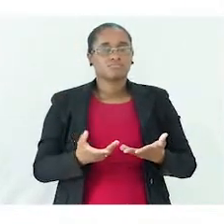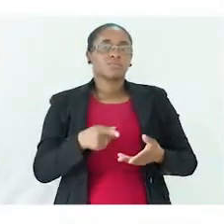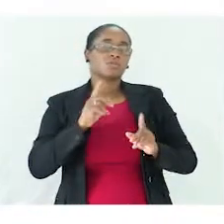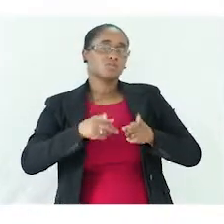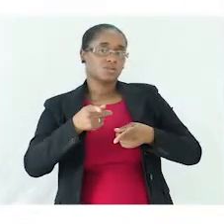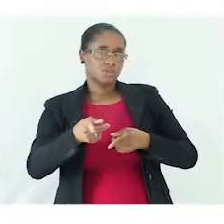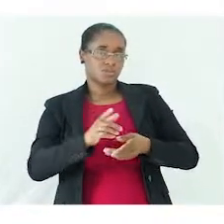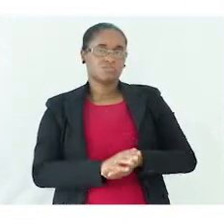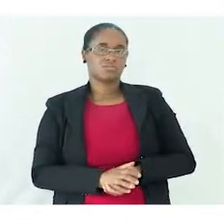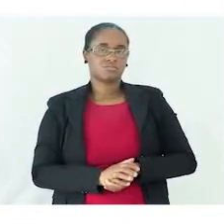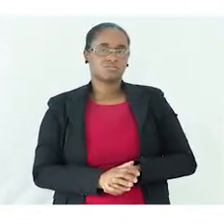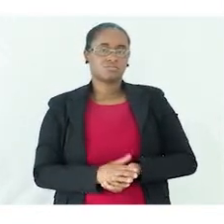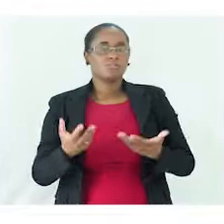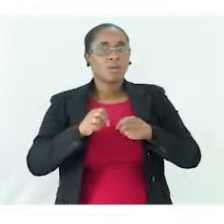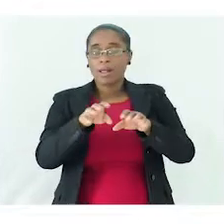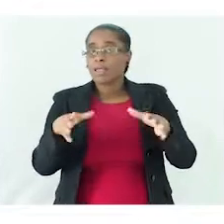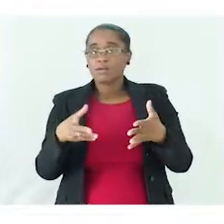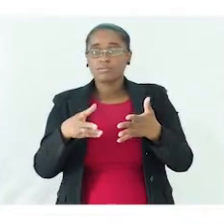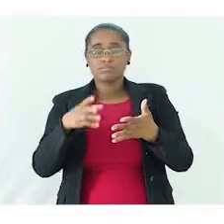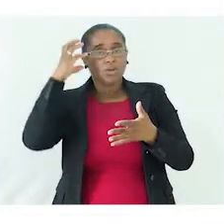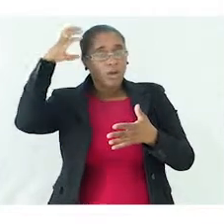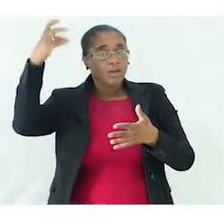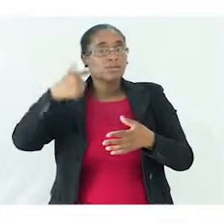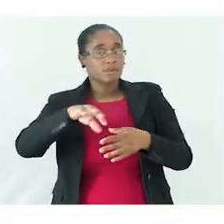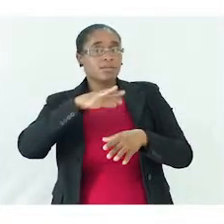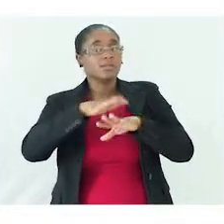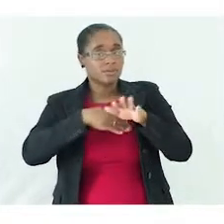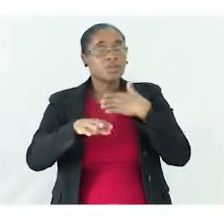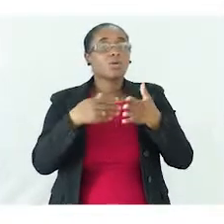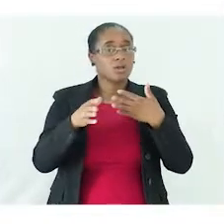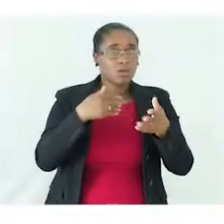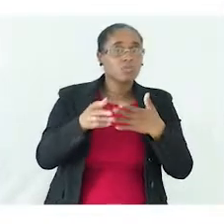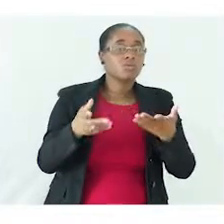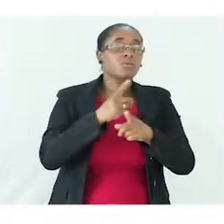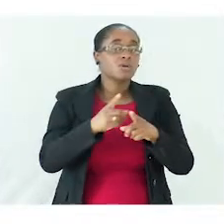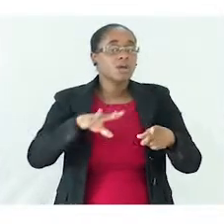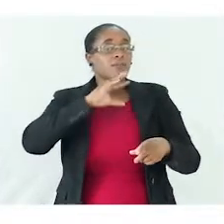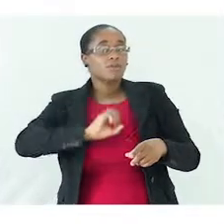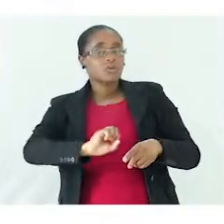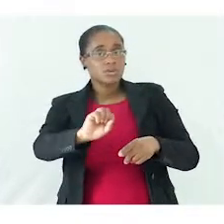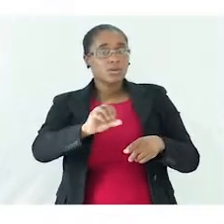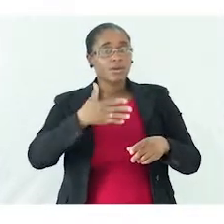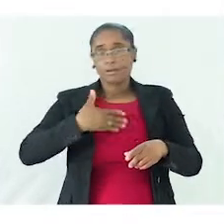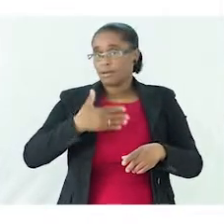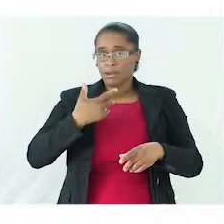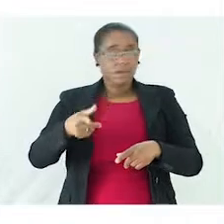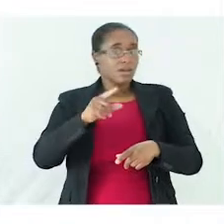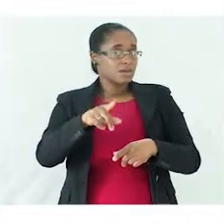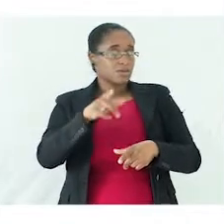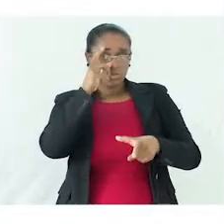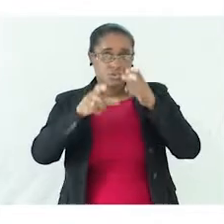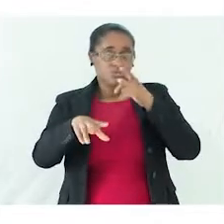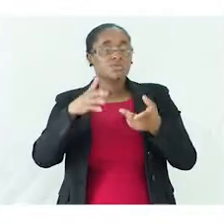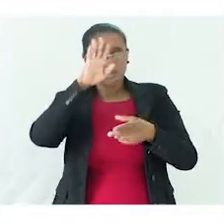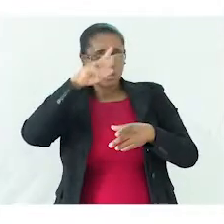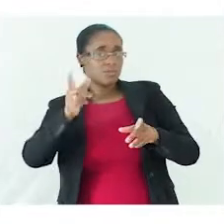disso. Espalharam, o rei tem que reagir, é seu filho, e ele não queria que isso fosse espalhado. Então, como é que o